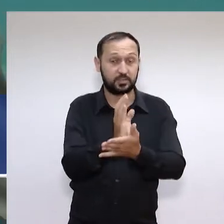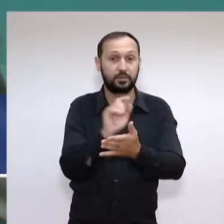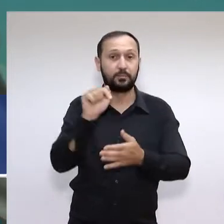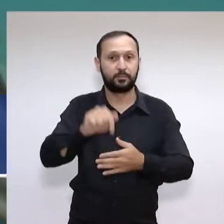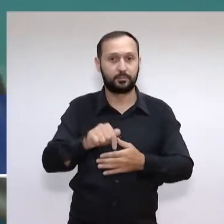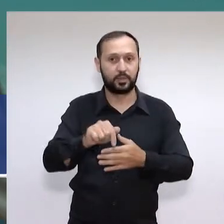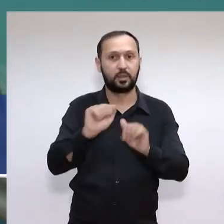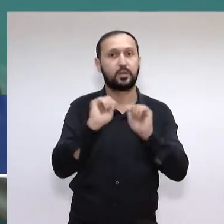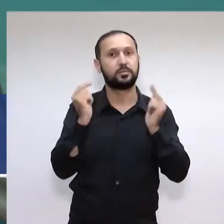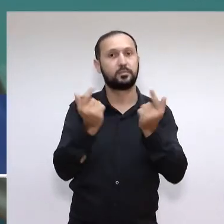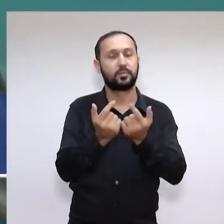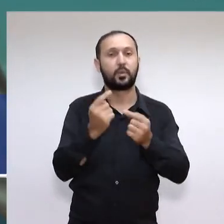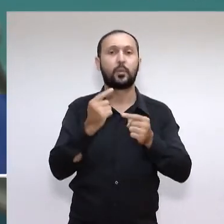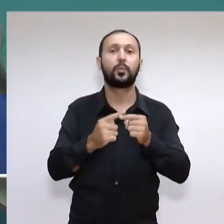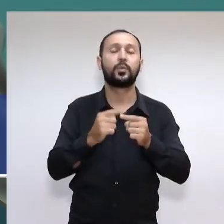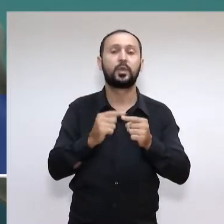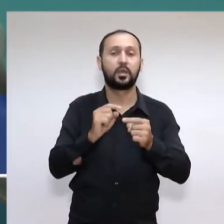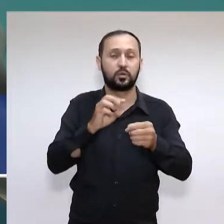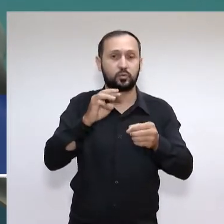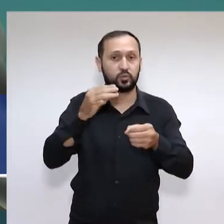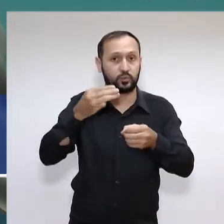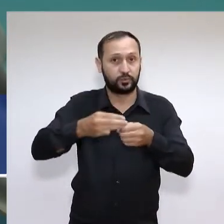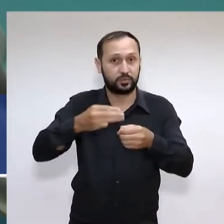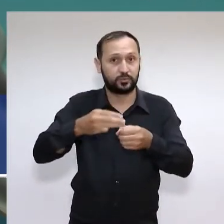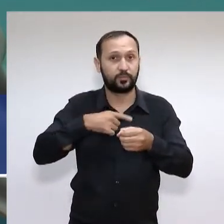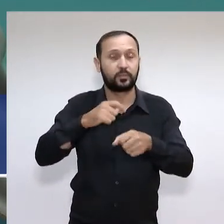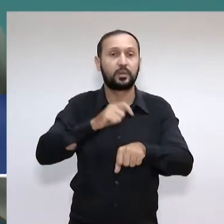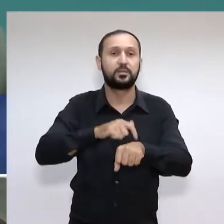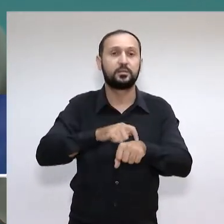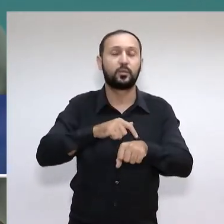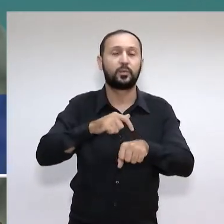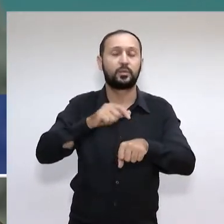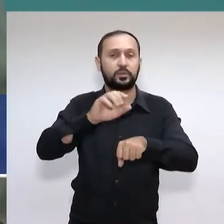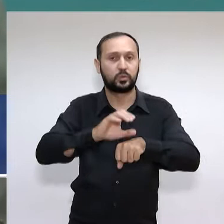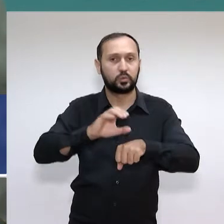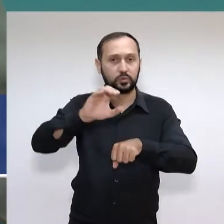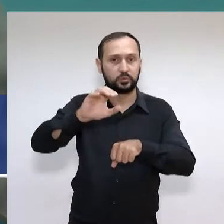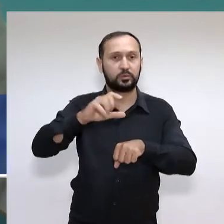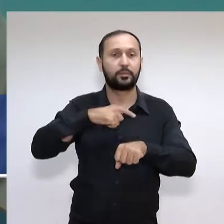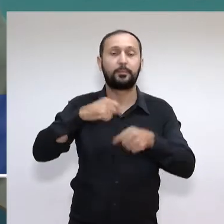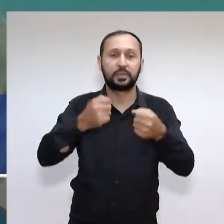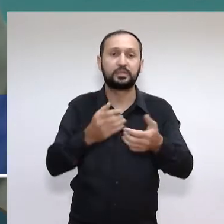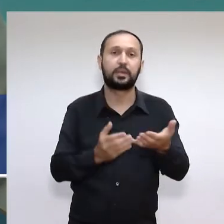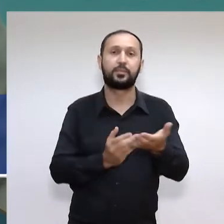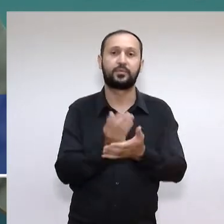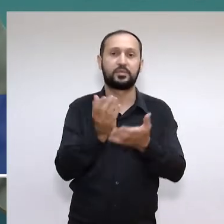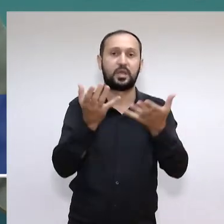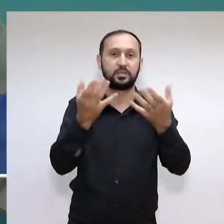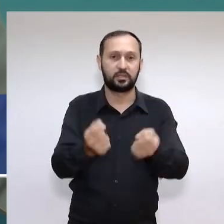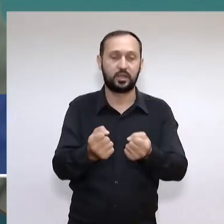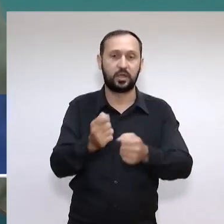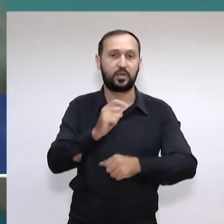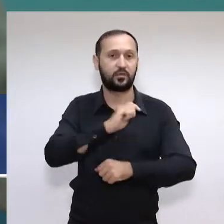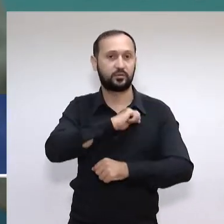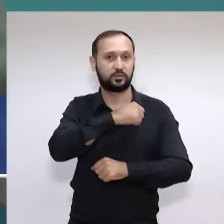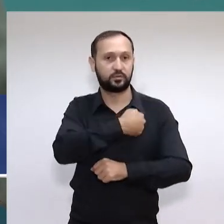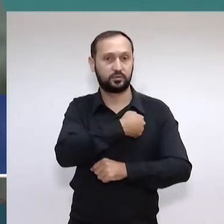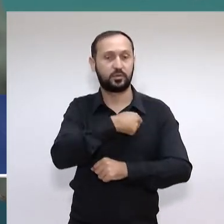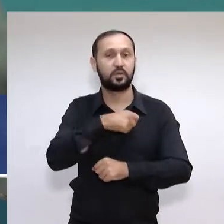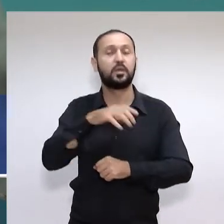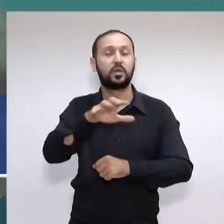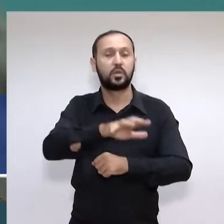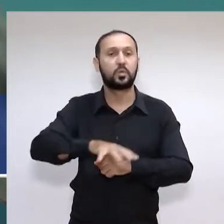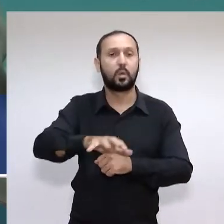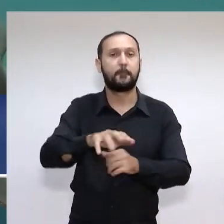seja aprovado pela Assembleia, tendo em vista que os municípios passam, pelo princípio constitucional, passam por esta aprovação e pela